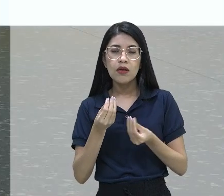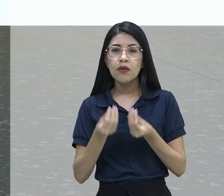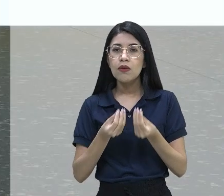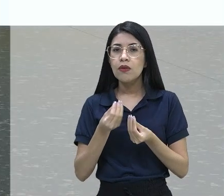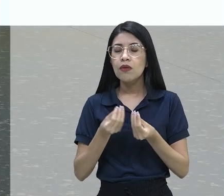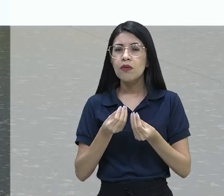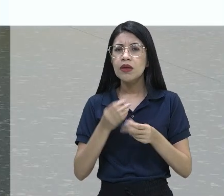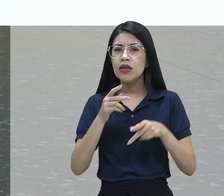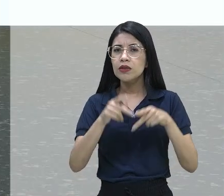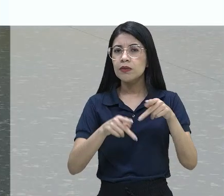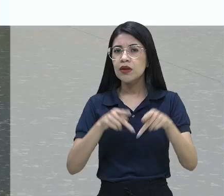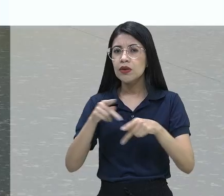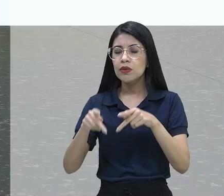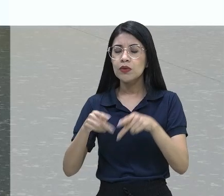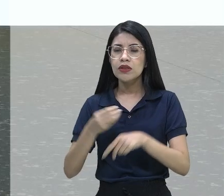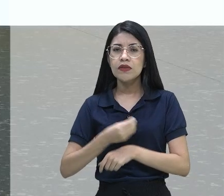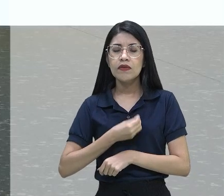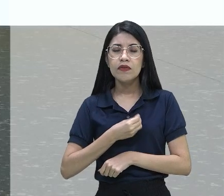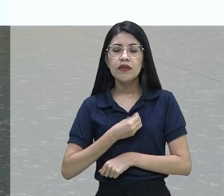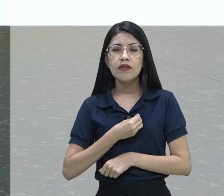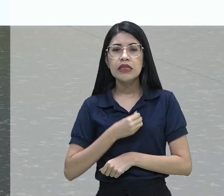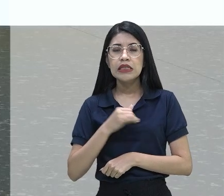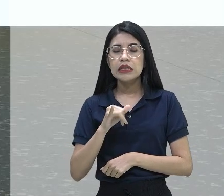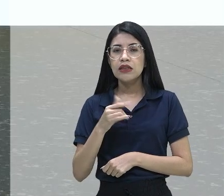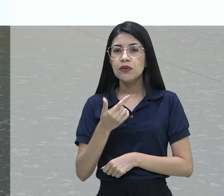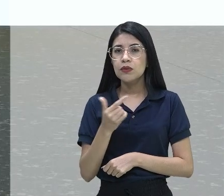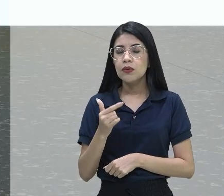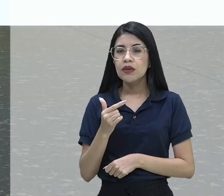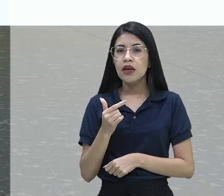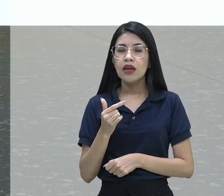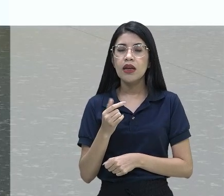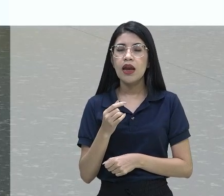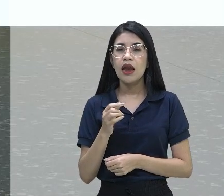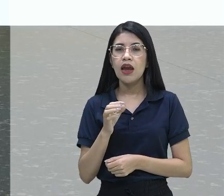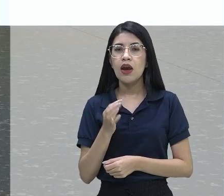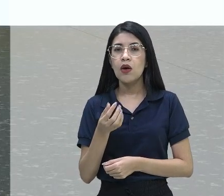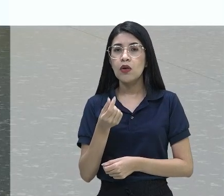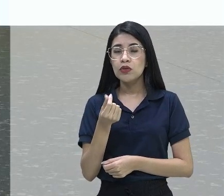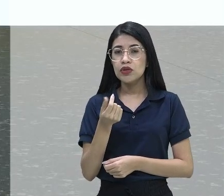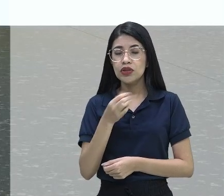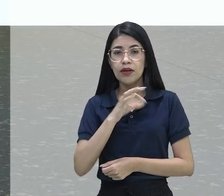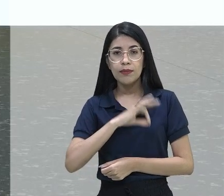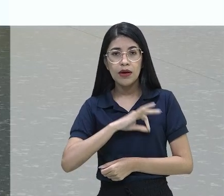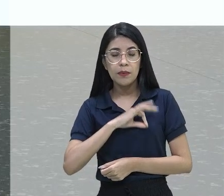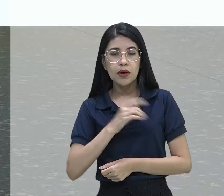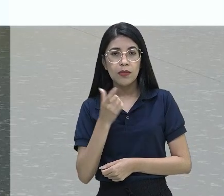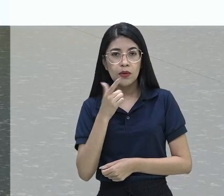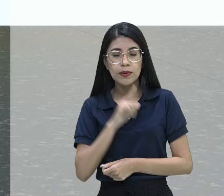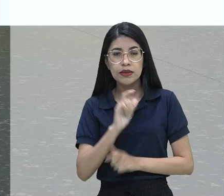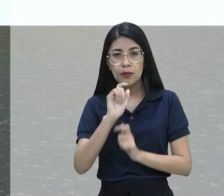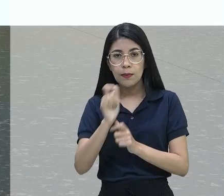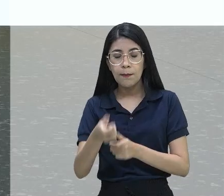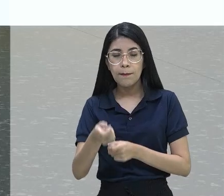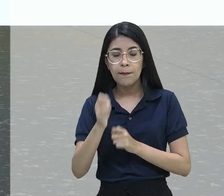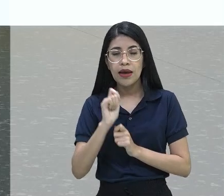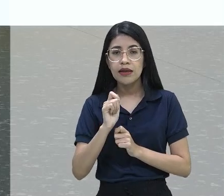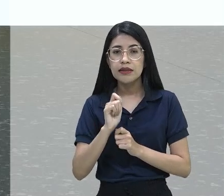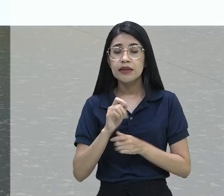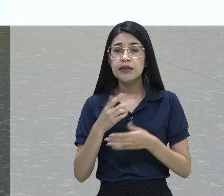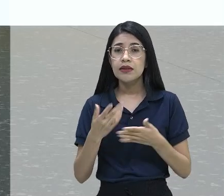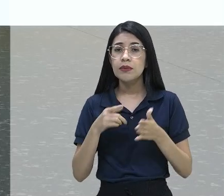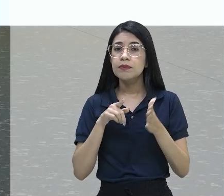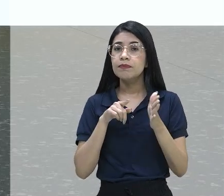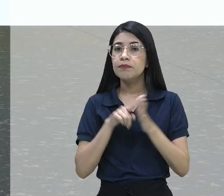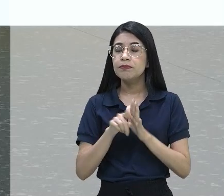nossos povos se eles não tiverem o que ter de renda, né? No caso, a pesca? Então, aí surge a terceira pergunta.